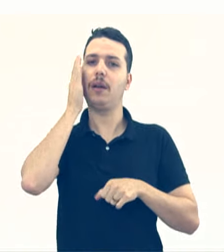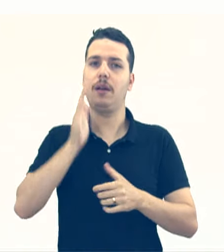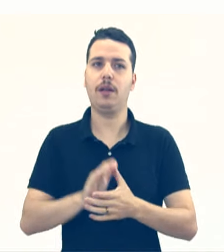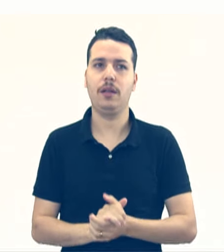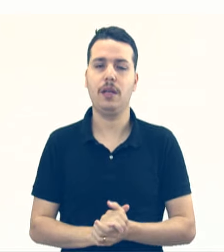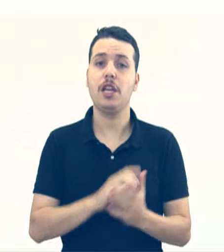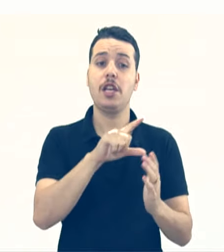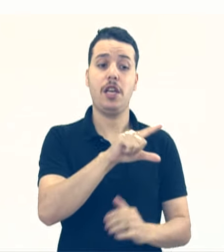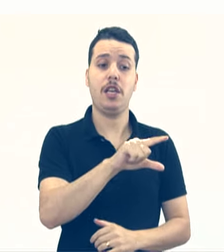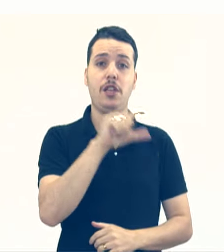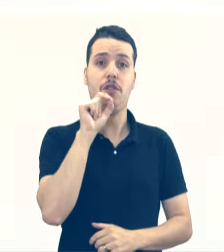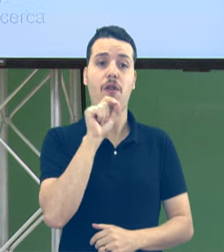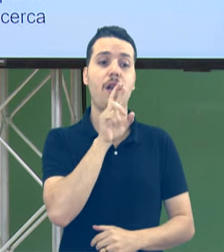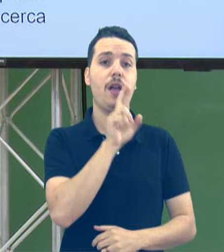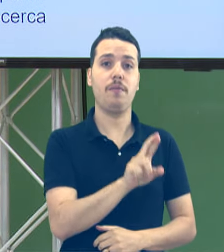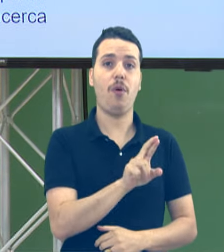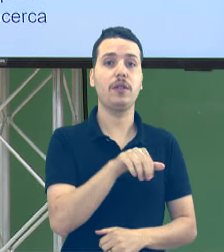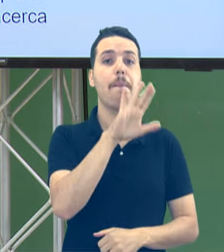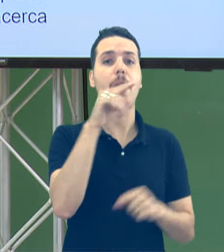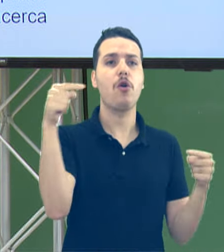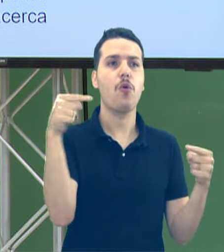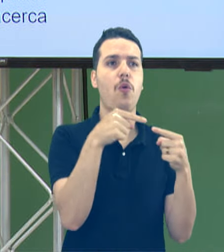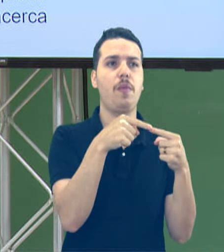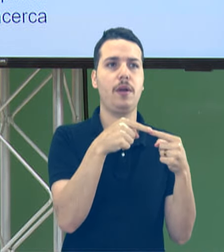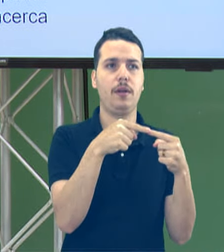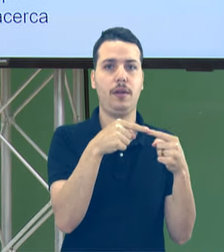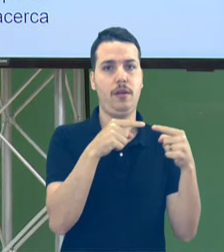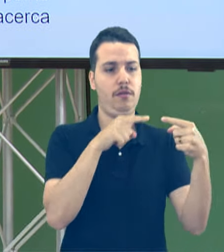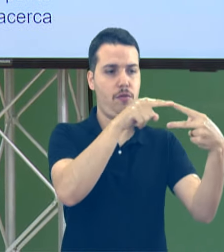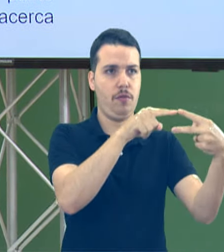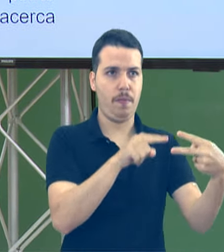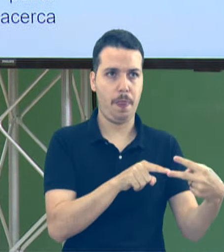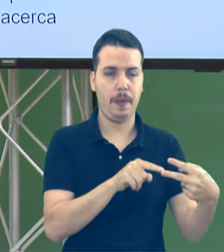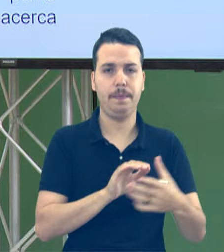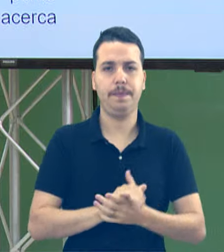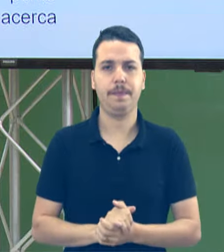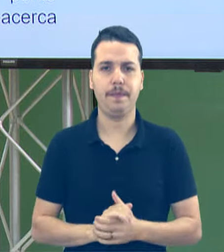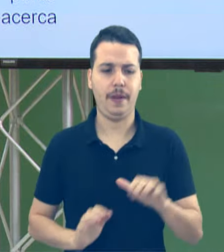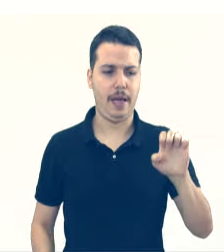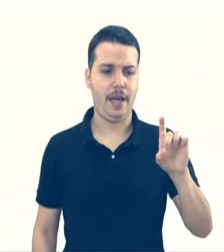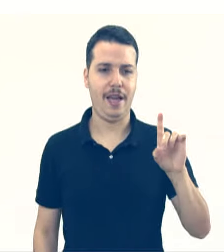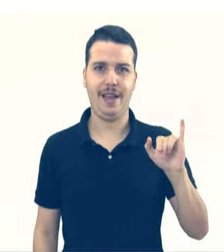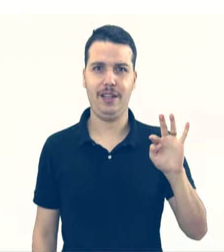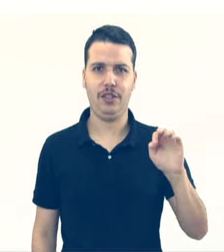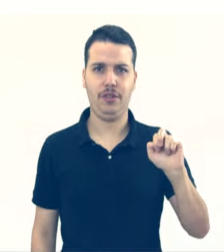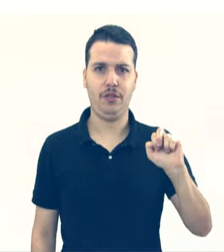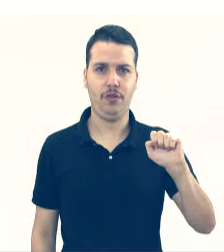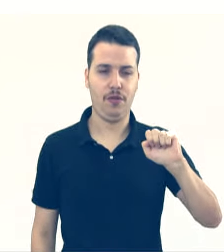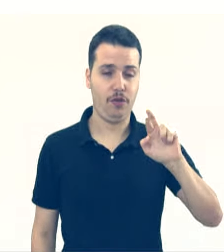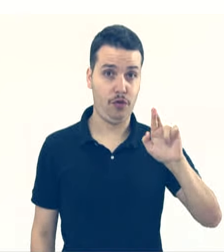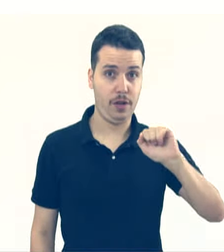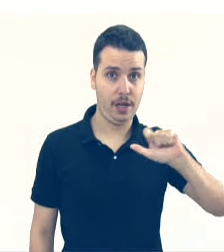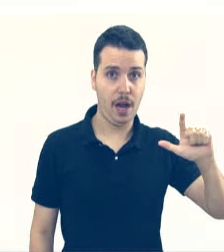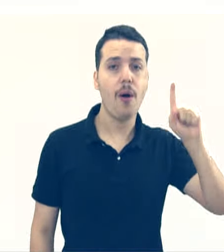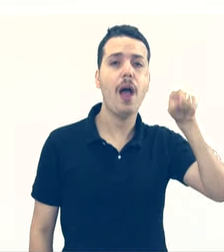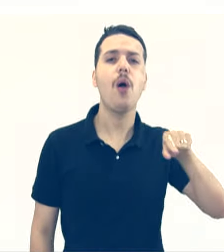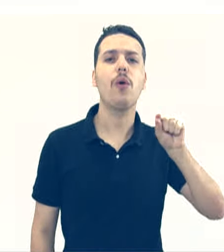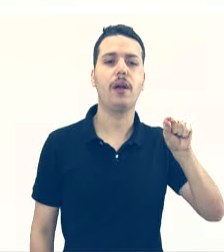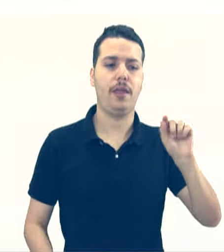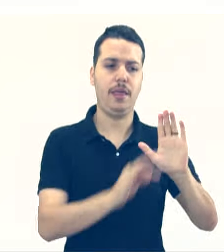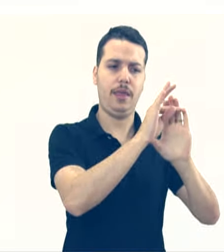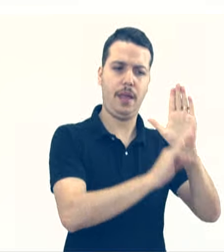assinale a resposta mais adequada. O editorial é um texto relacionado com a